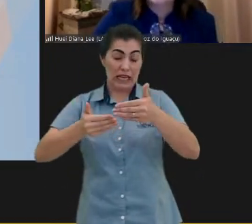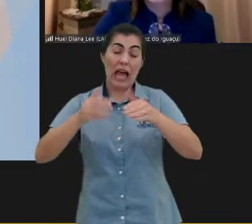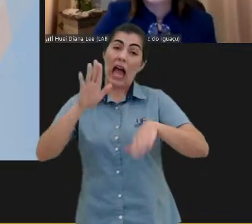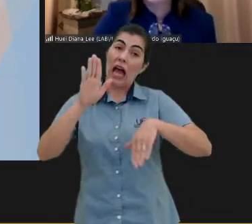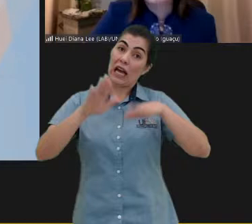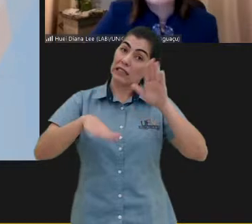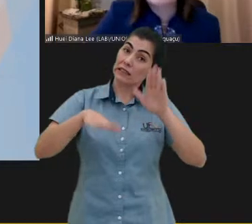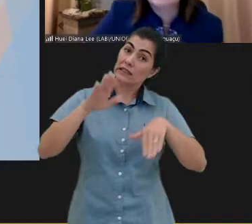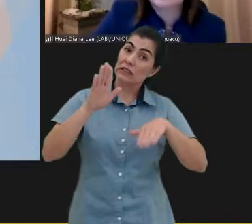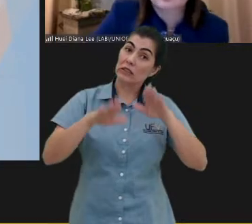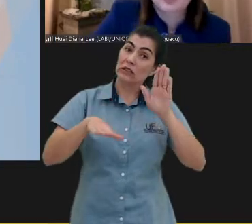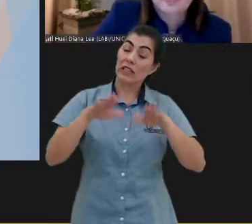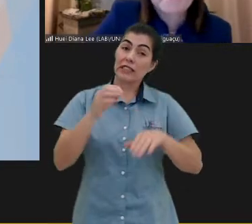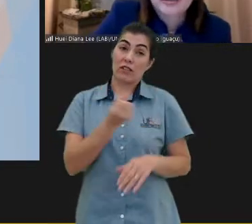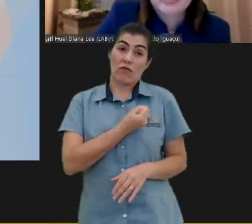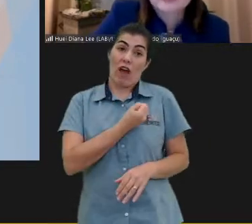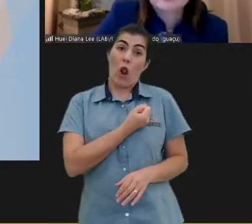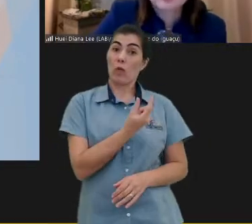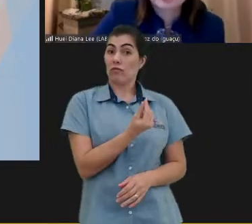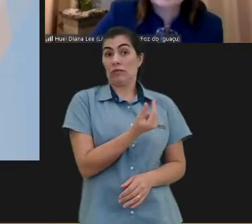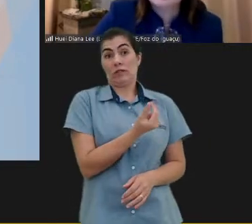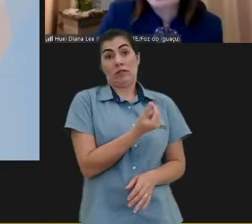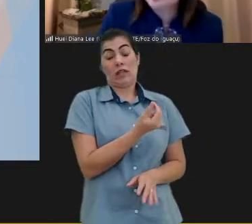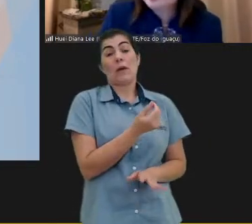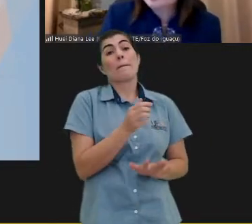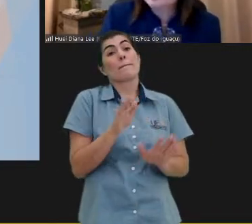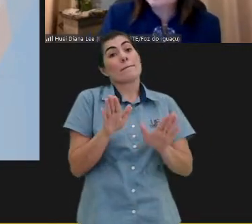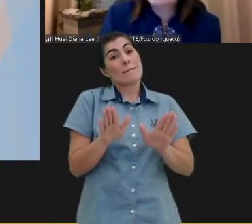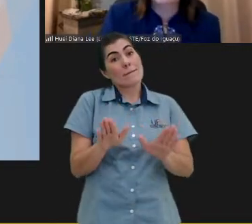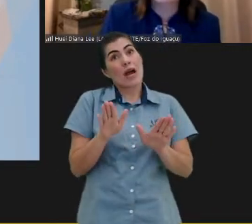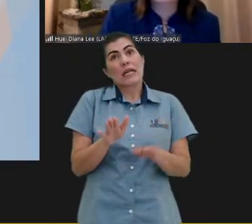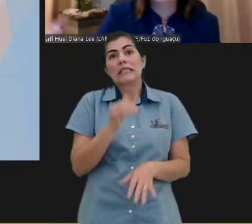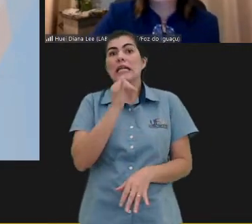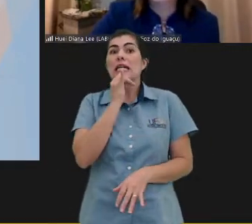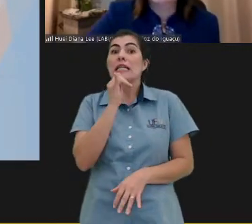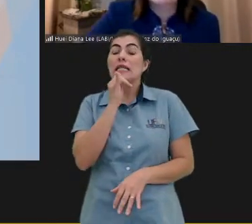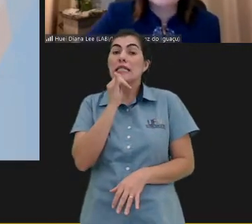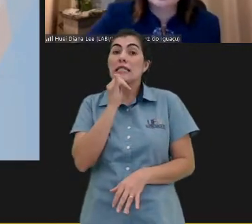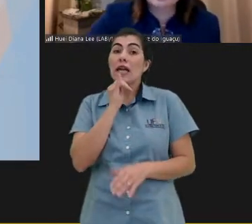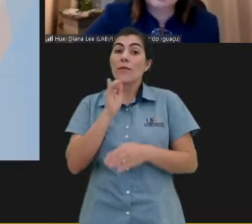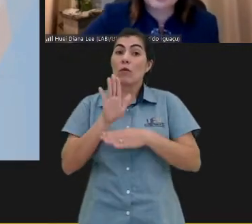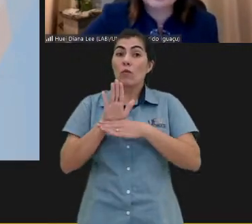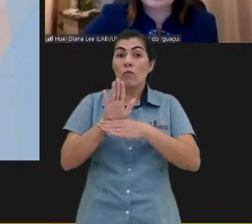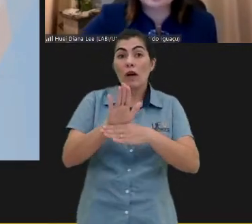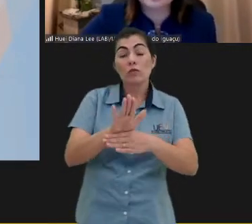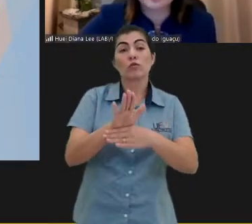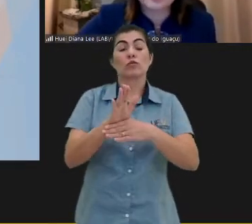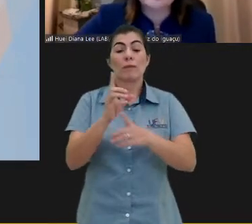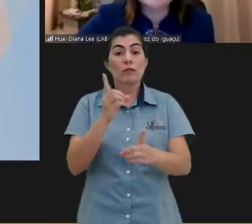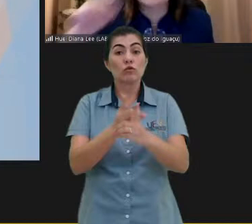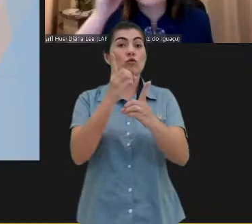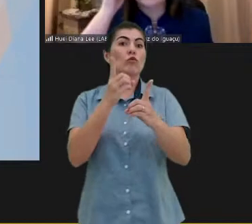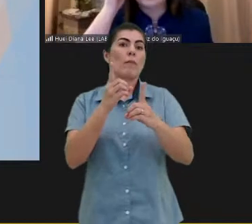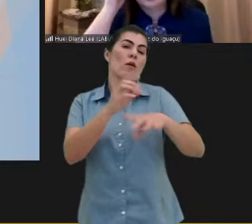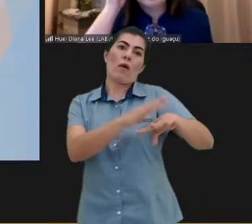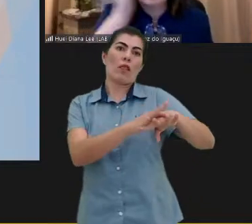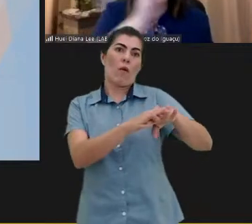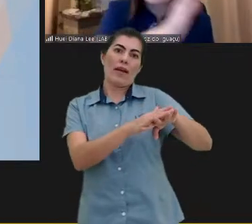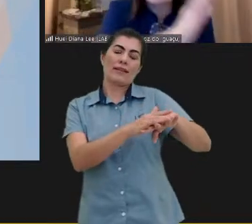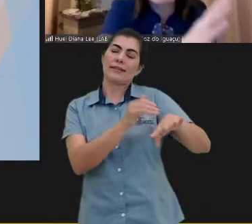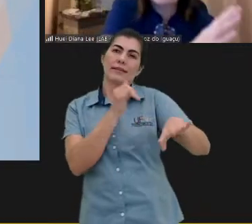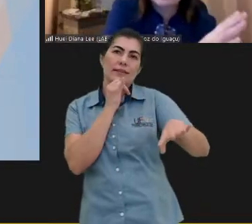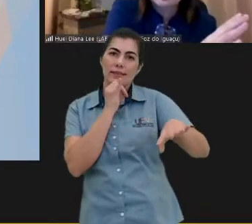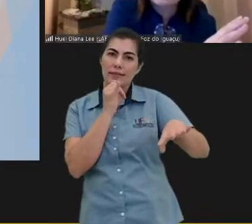valor financeiro, mas pode ser, por exemplo, uma contribuição para a descoberta de uma doença, né,